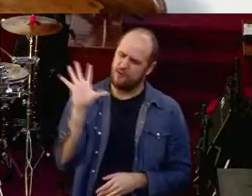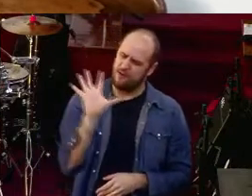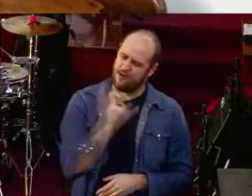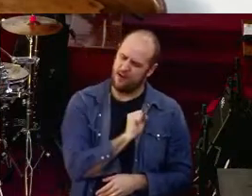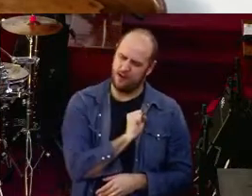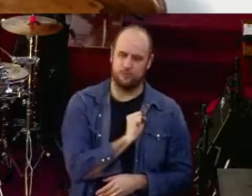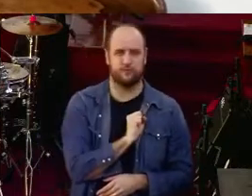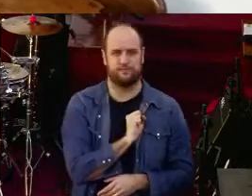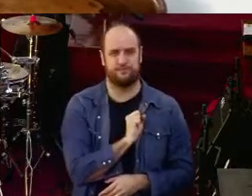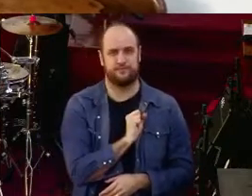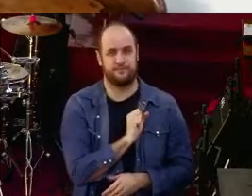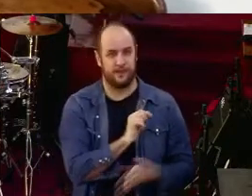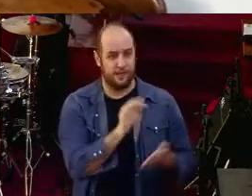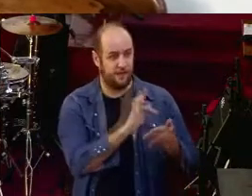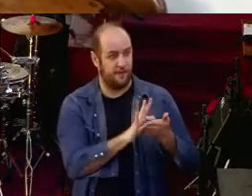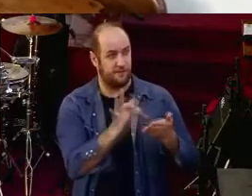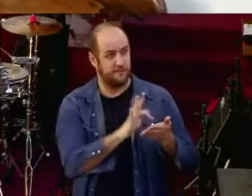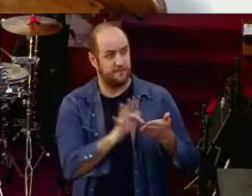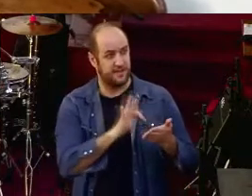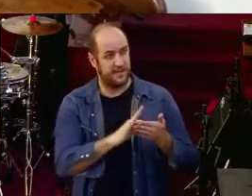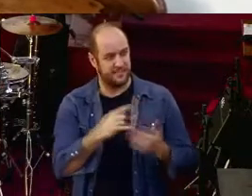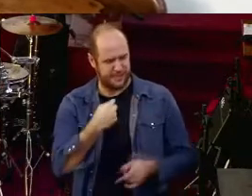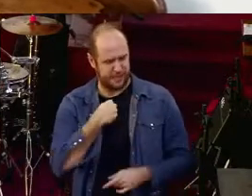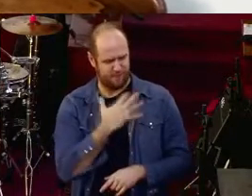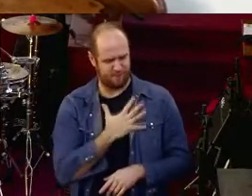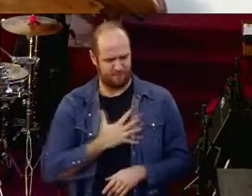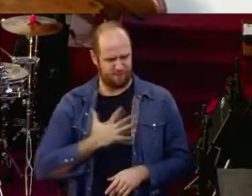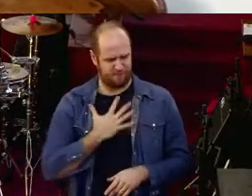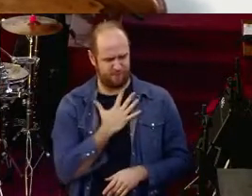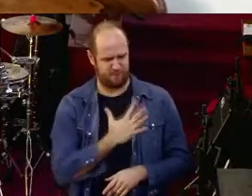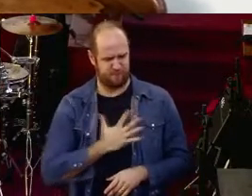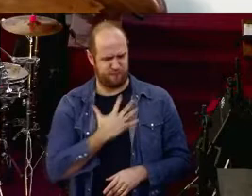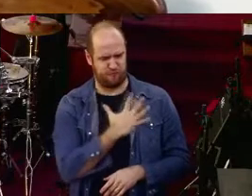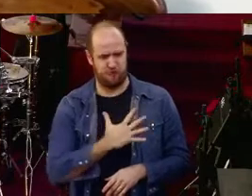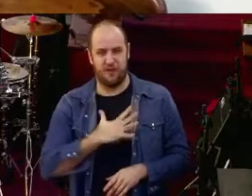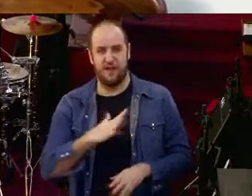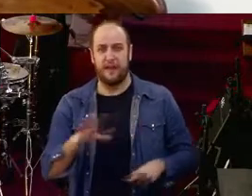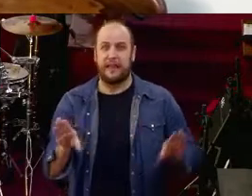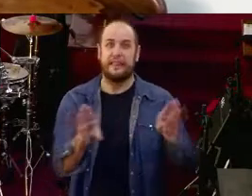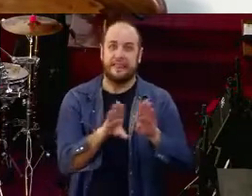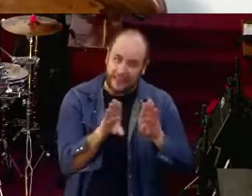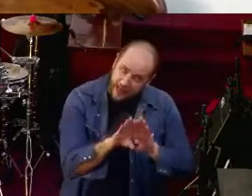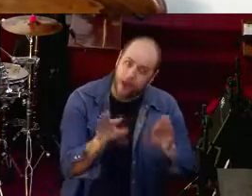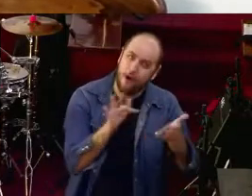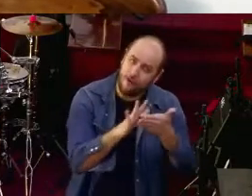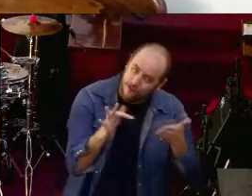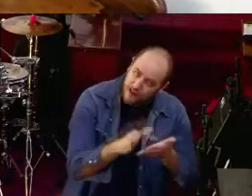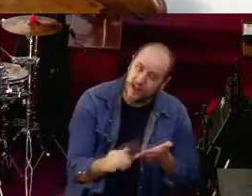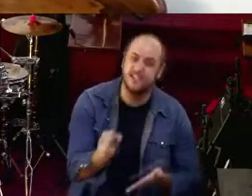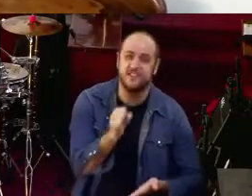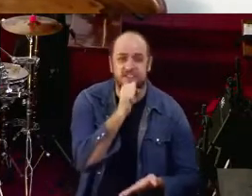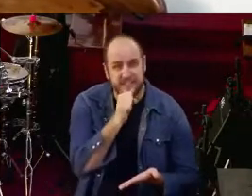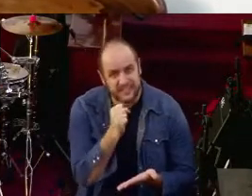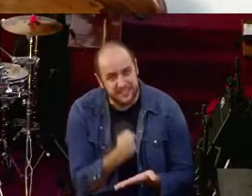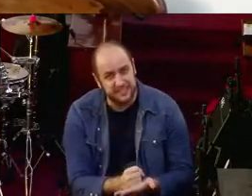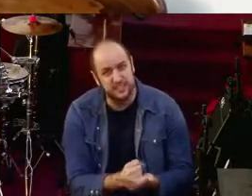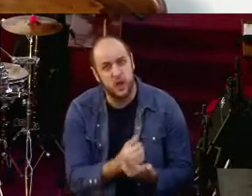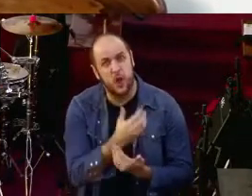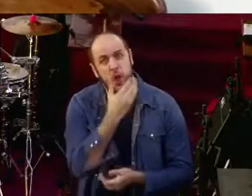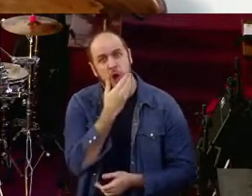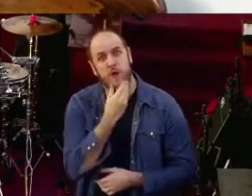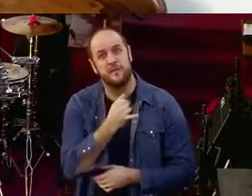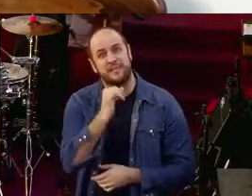E a expressão, em quem me comprazo, também é uma expressão extraída do profeta